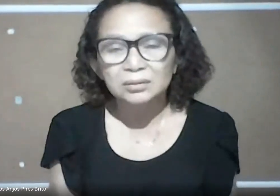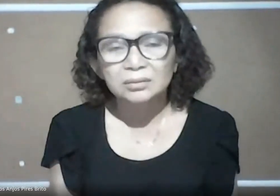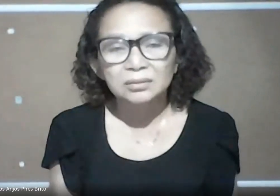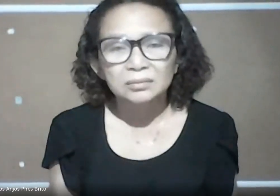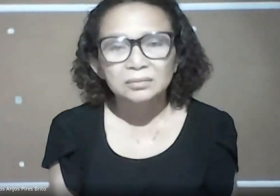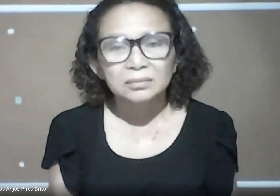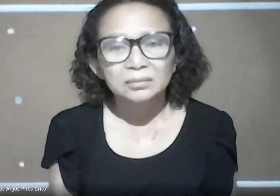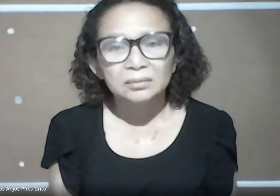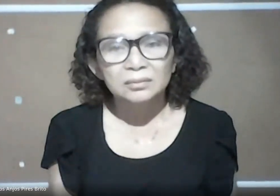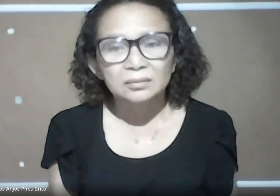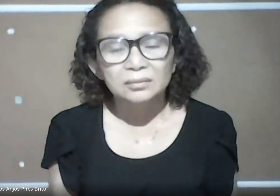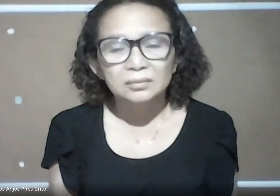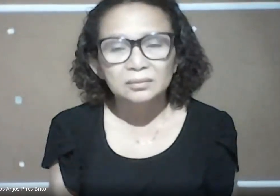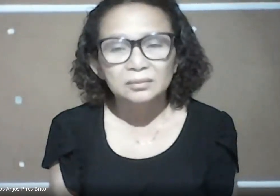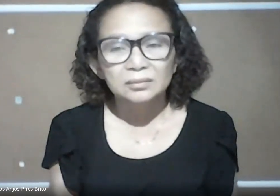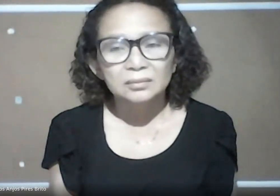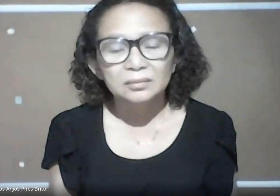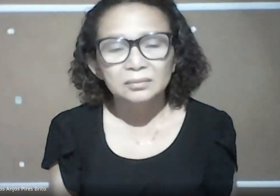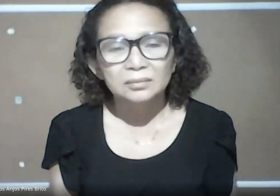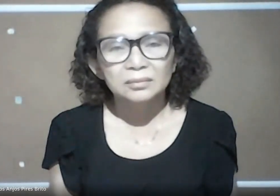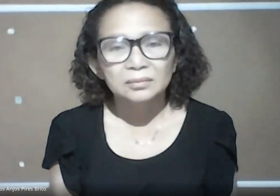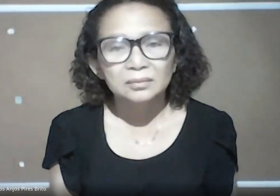agora?